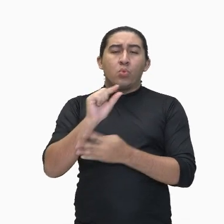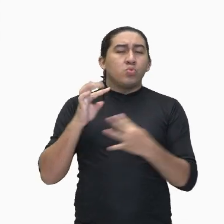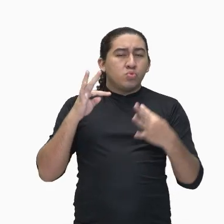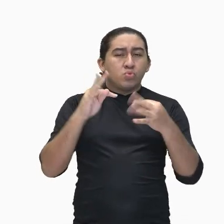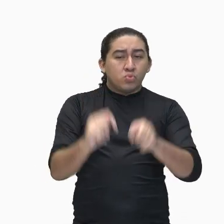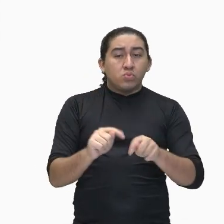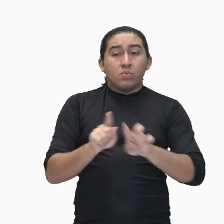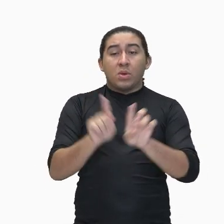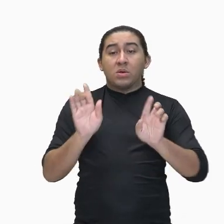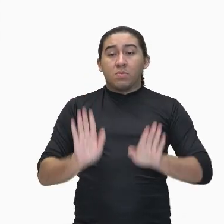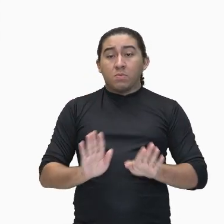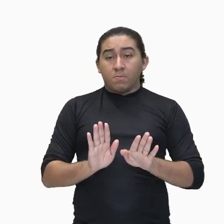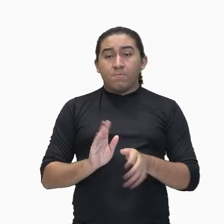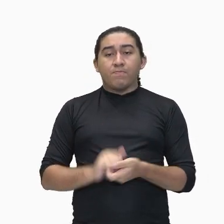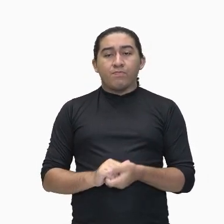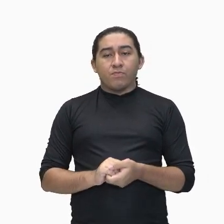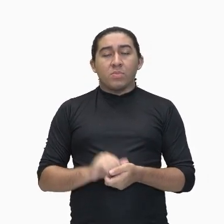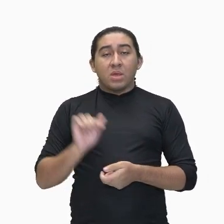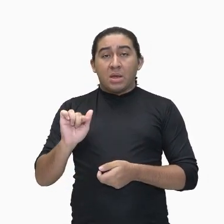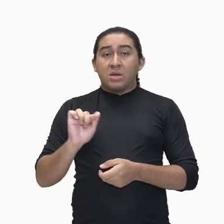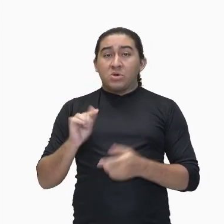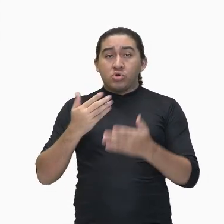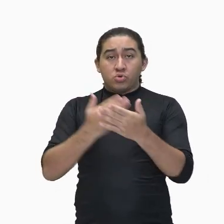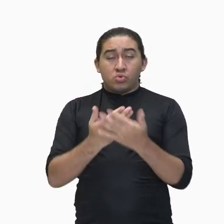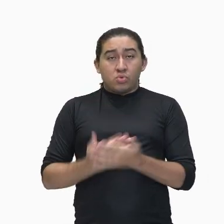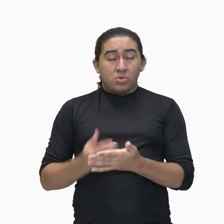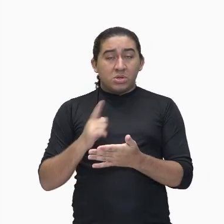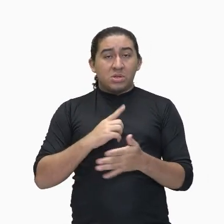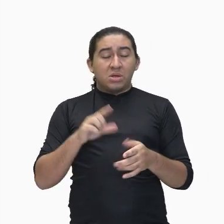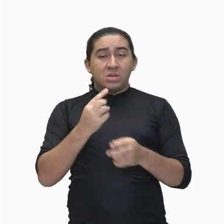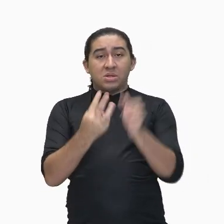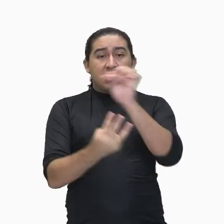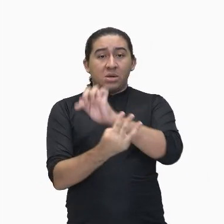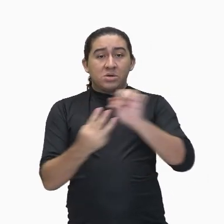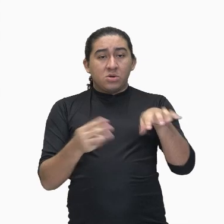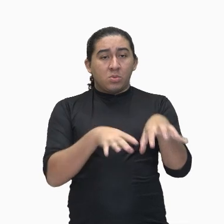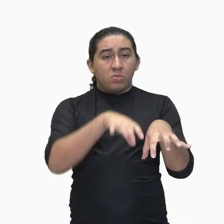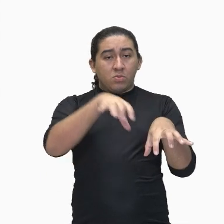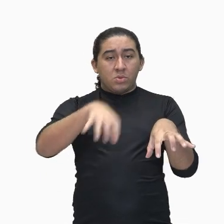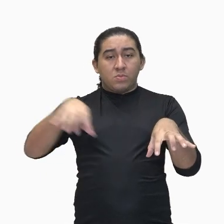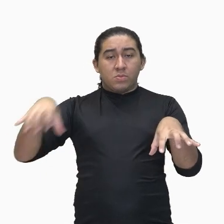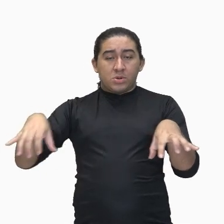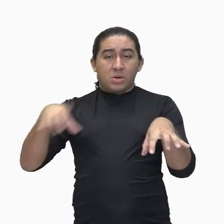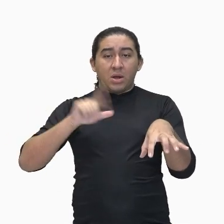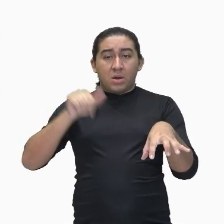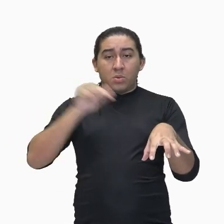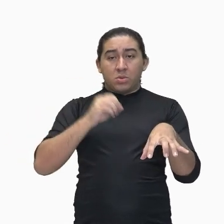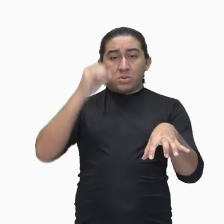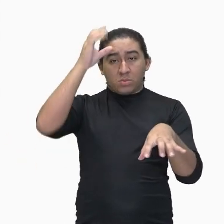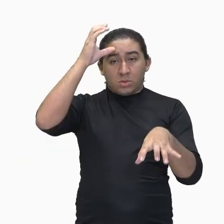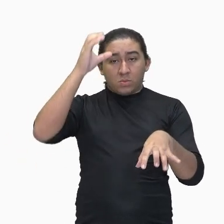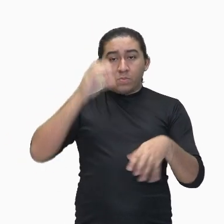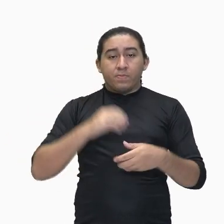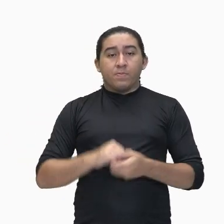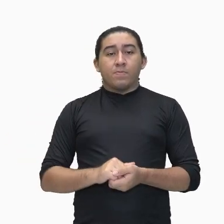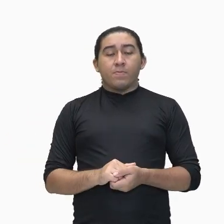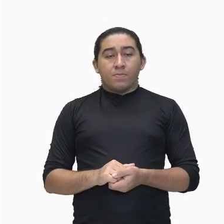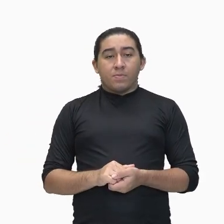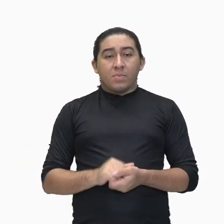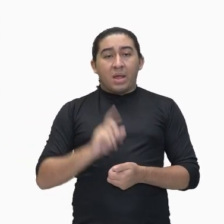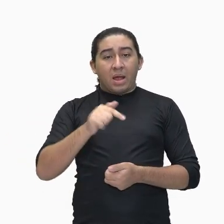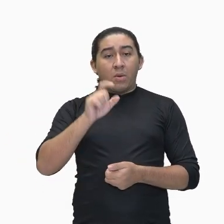ele disse que tudo que ele estudou, ele dividiu em 3 tipos, né, de conhecimento, que foi